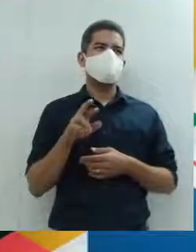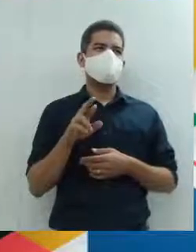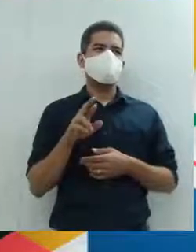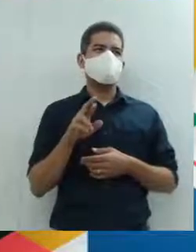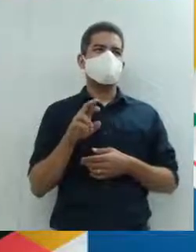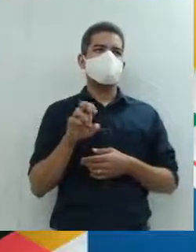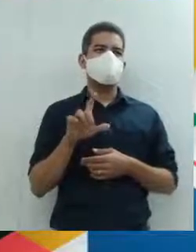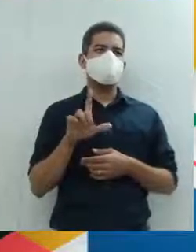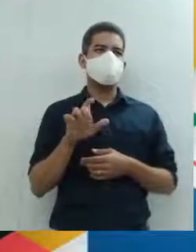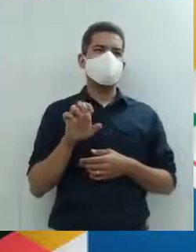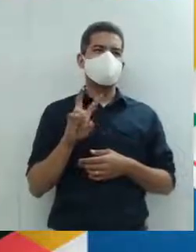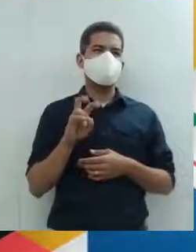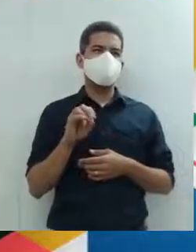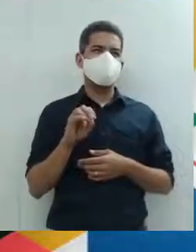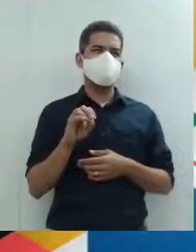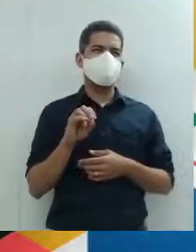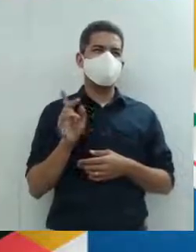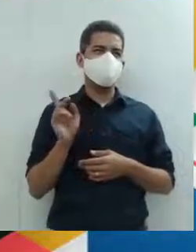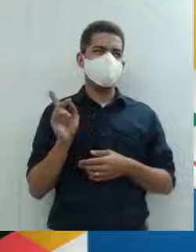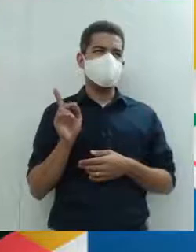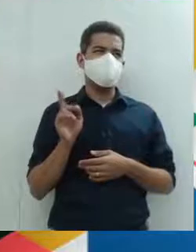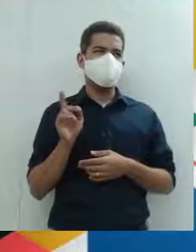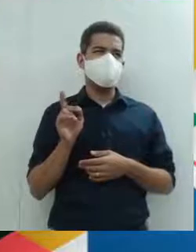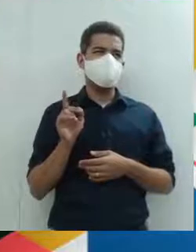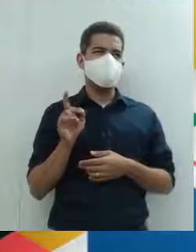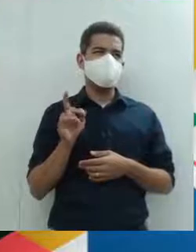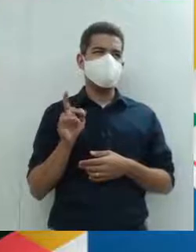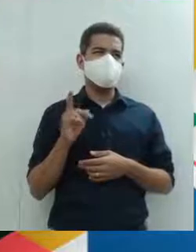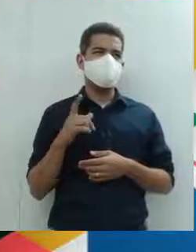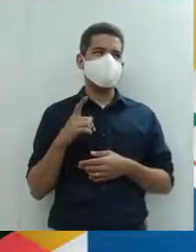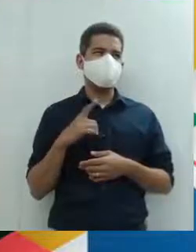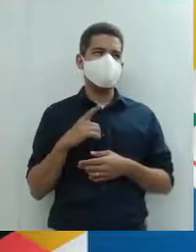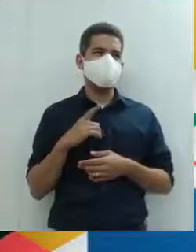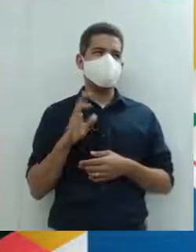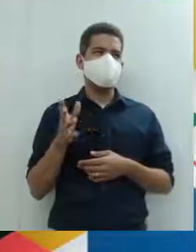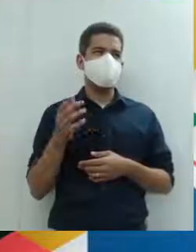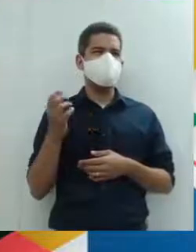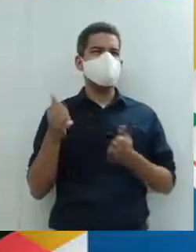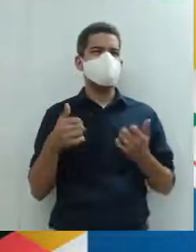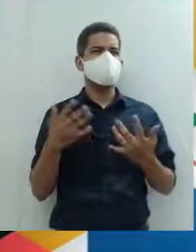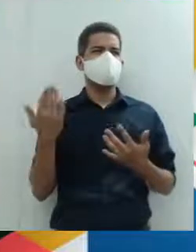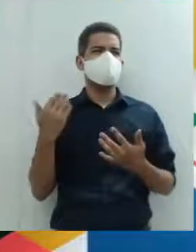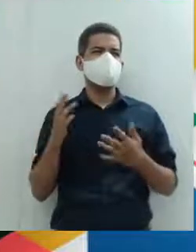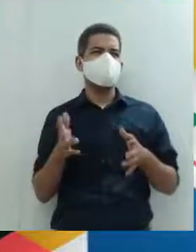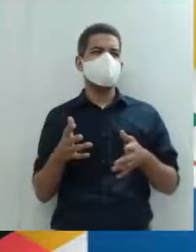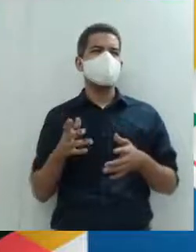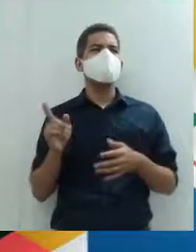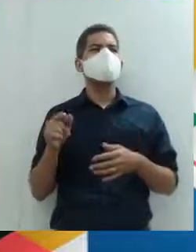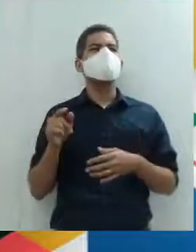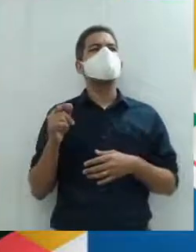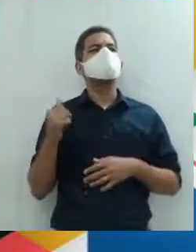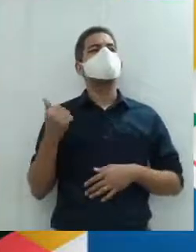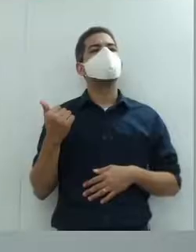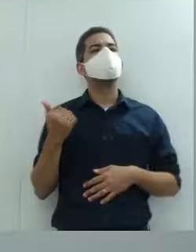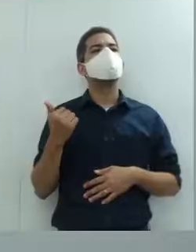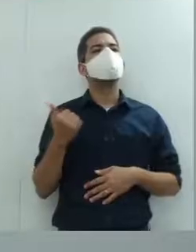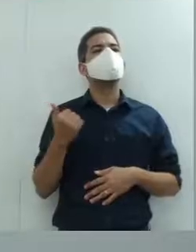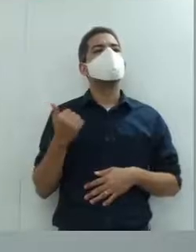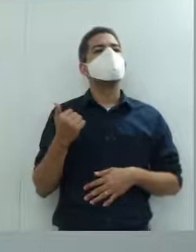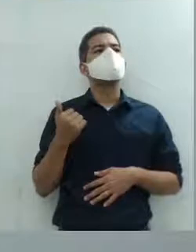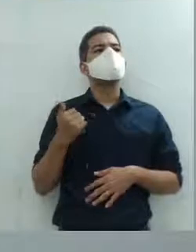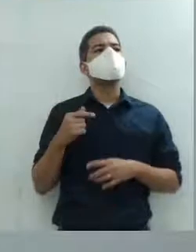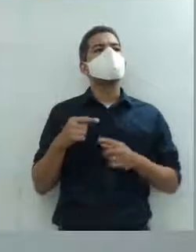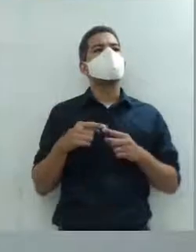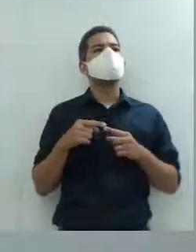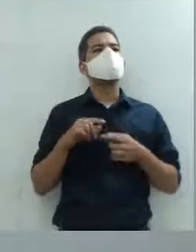Voltando aqui, ó, eu tenho relevo como fator climático. Eu já meio que falei. Que aqui isso aqui praticamente é o